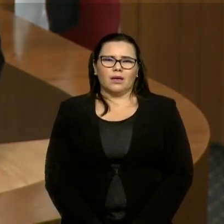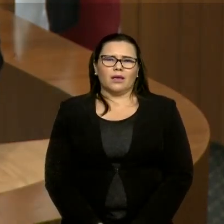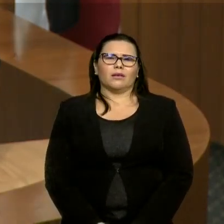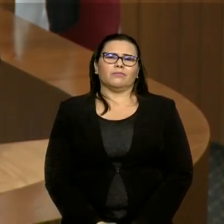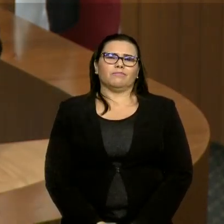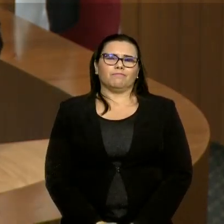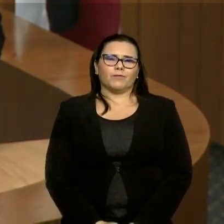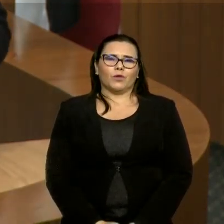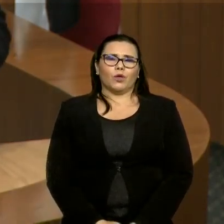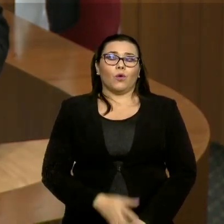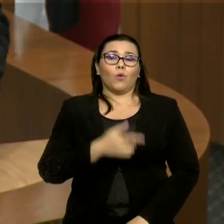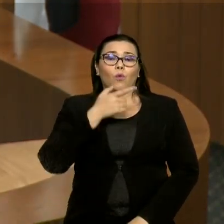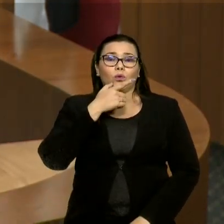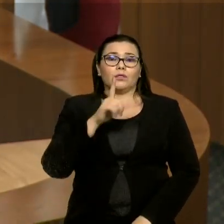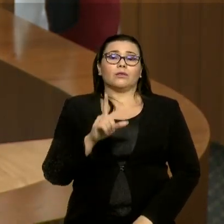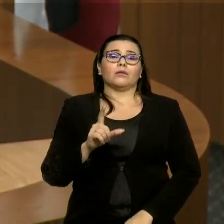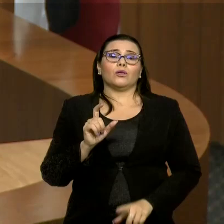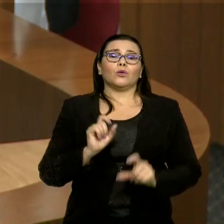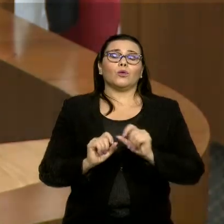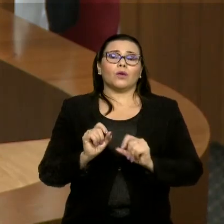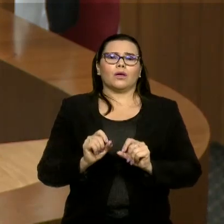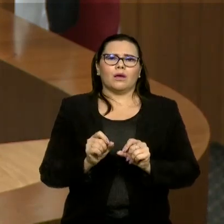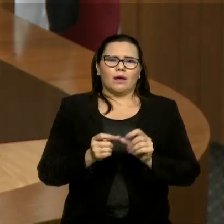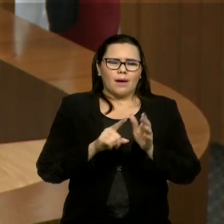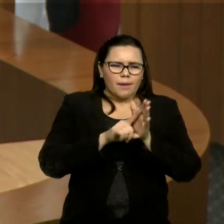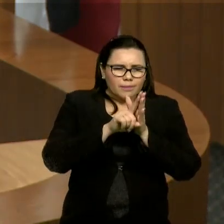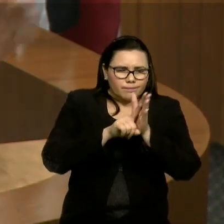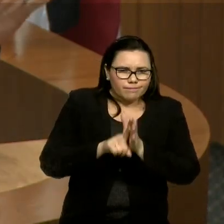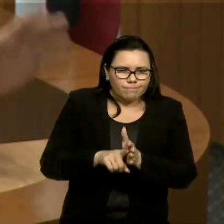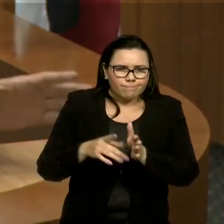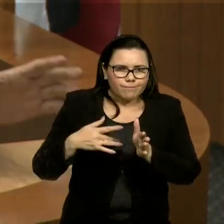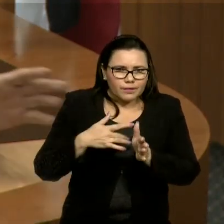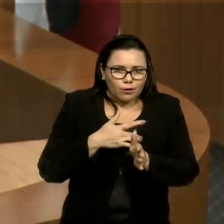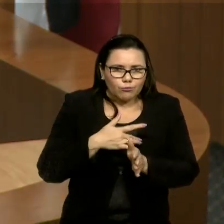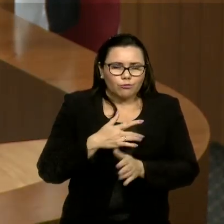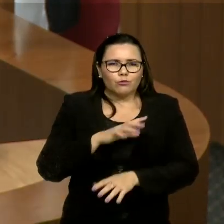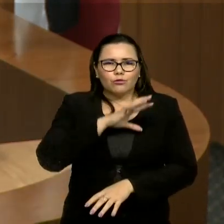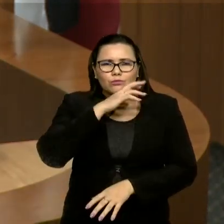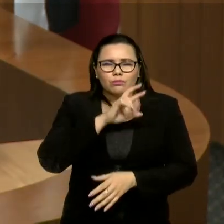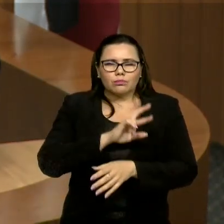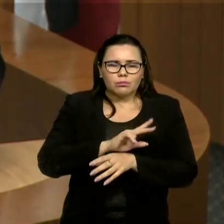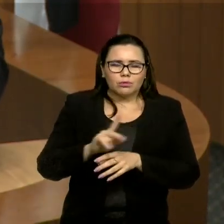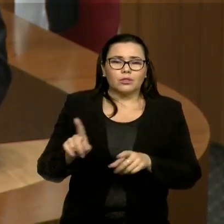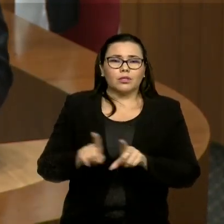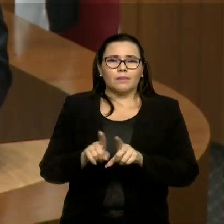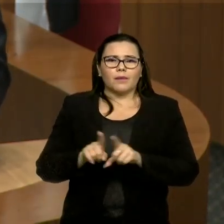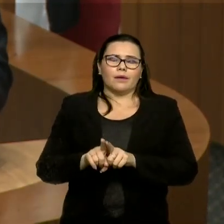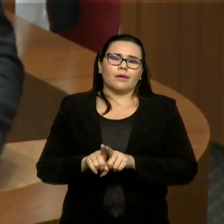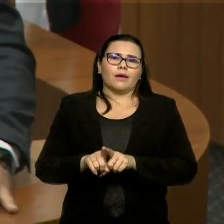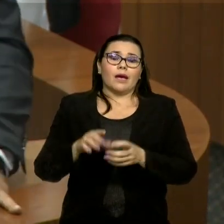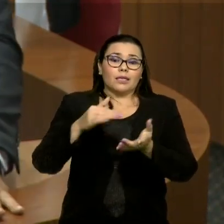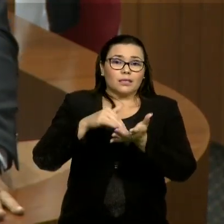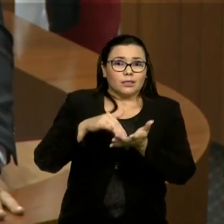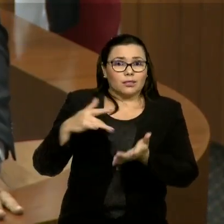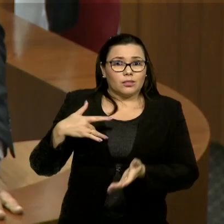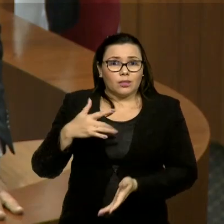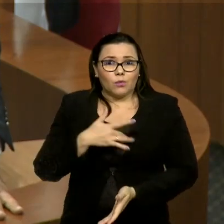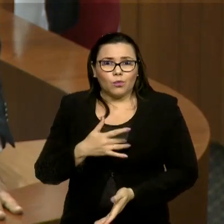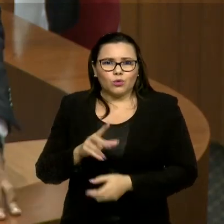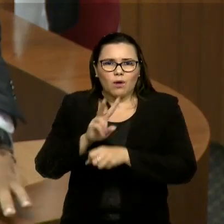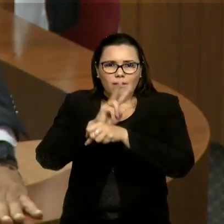criamos junto com a Secretaria Estadual de Saúde, com a Vigilância Sanitária do município,